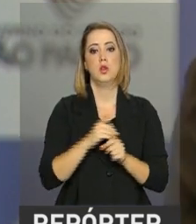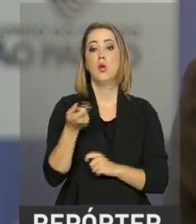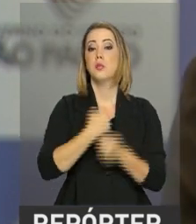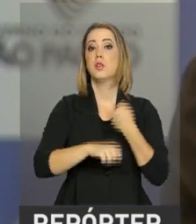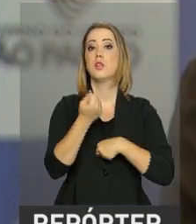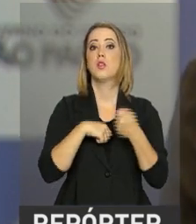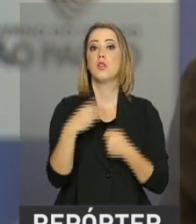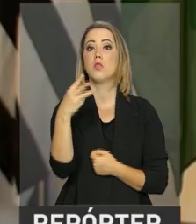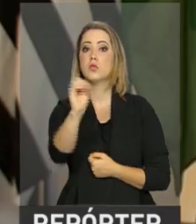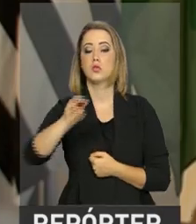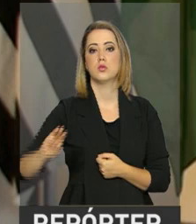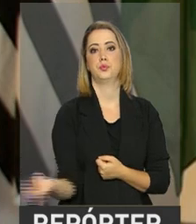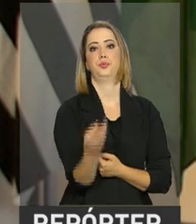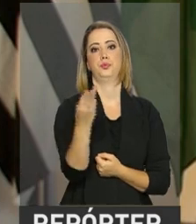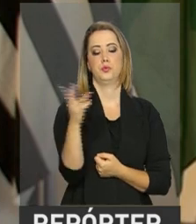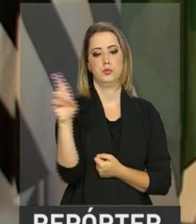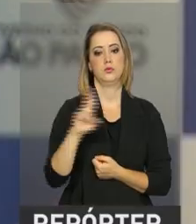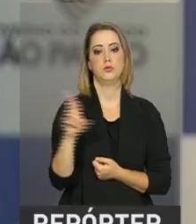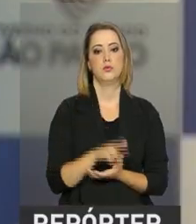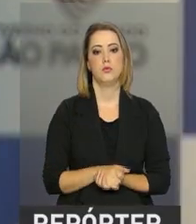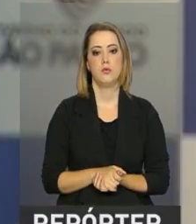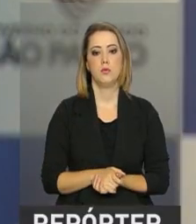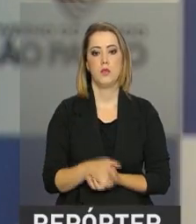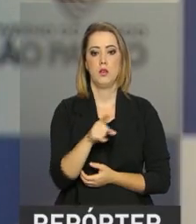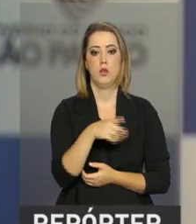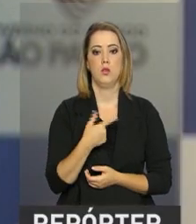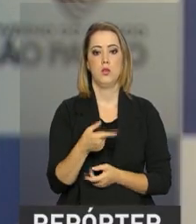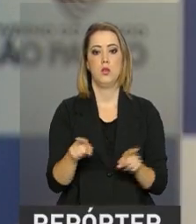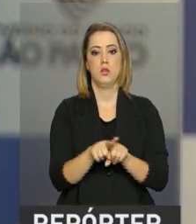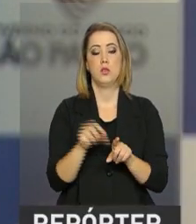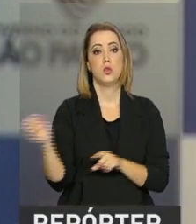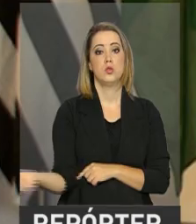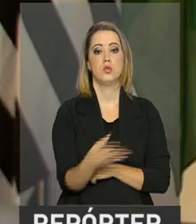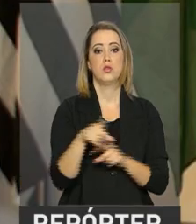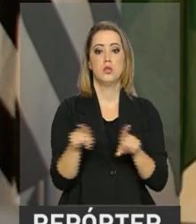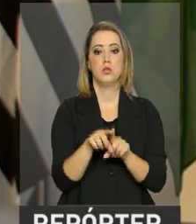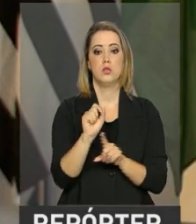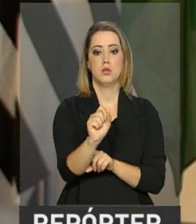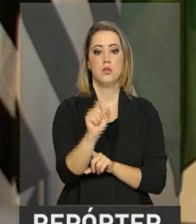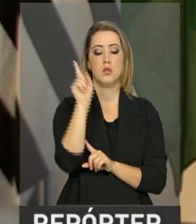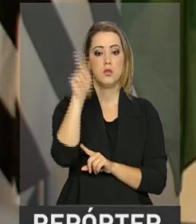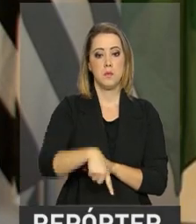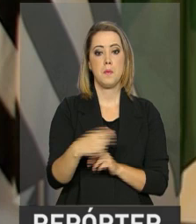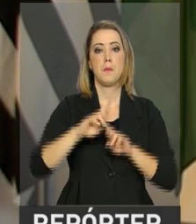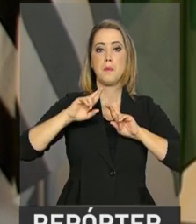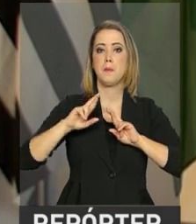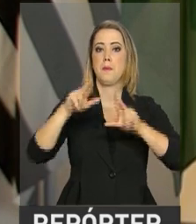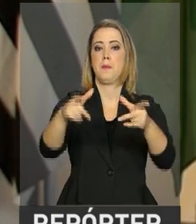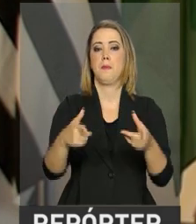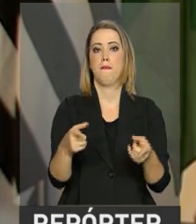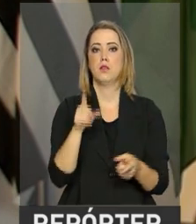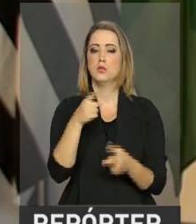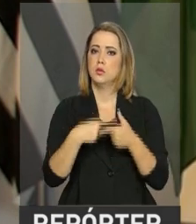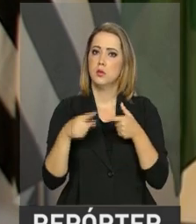é de 30 milhões o ministro anunciou ainda que o decreto de induto de Natal vai ter novidades o tratamento vai ser diferenciado de acordo